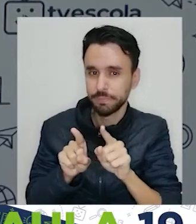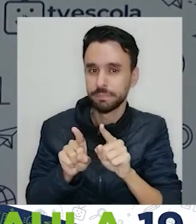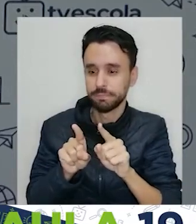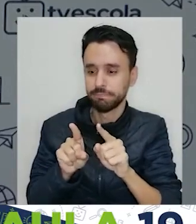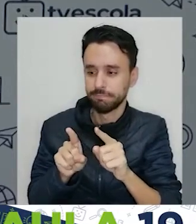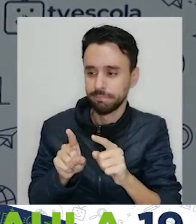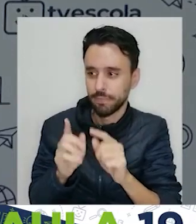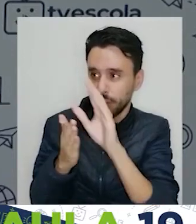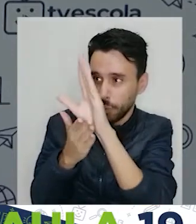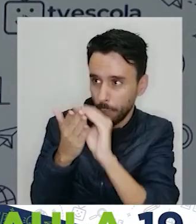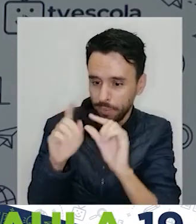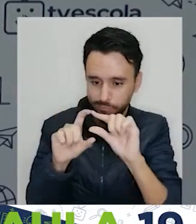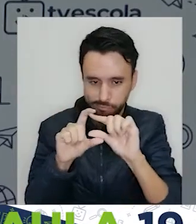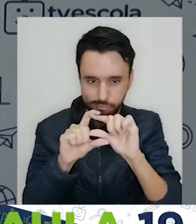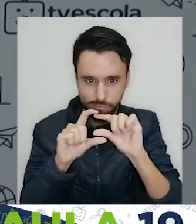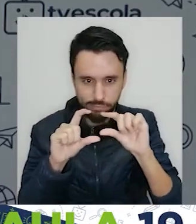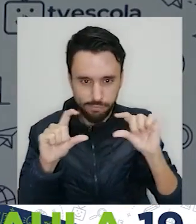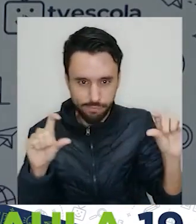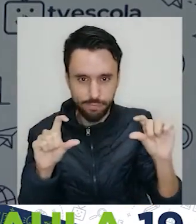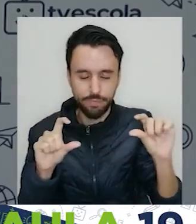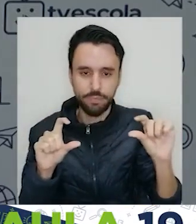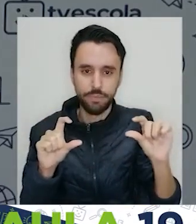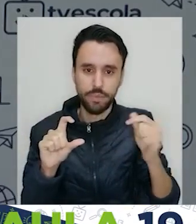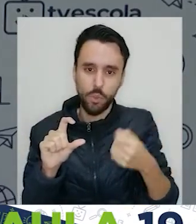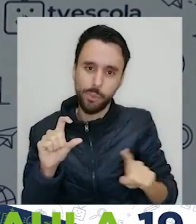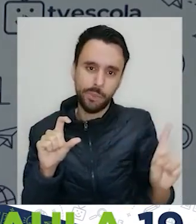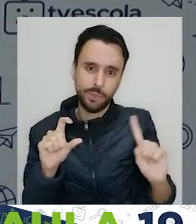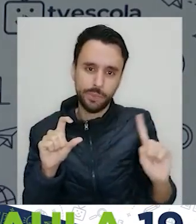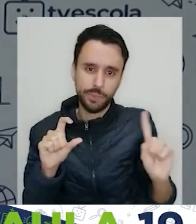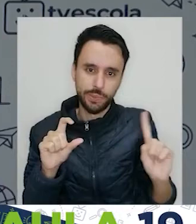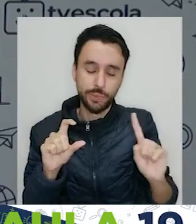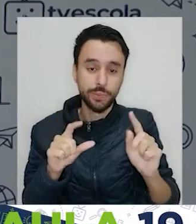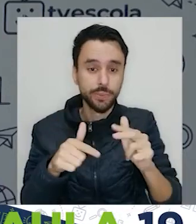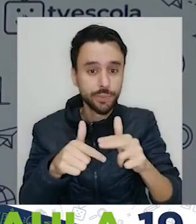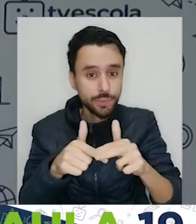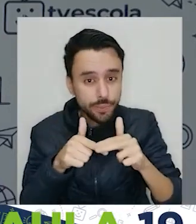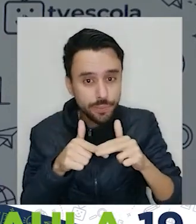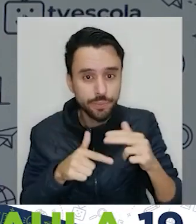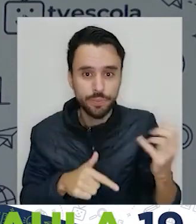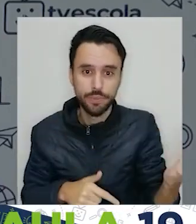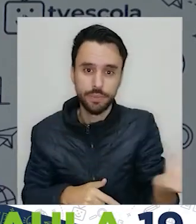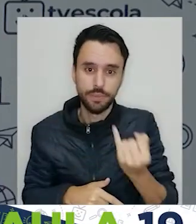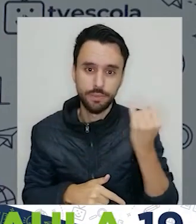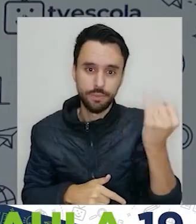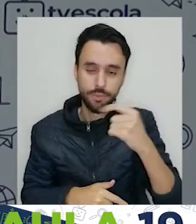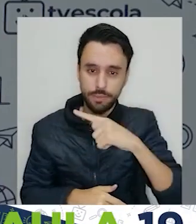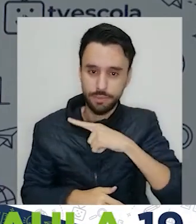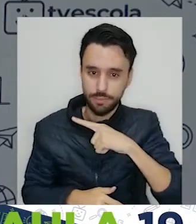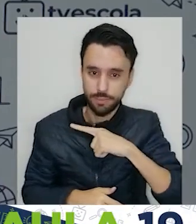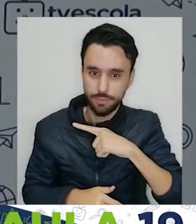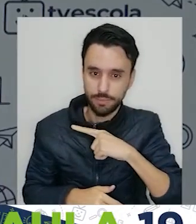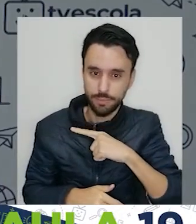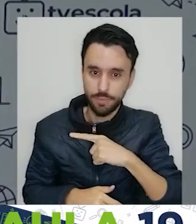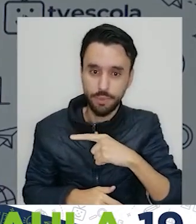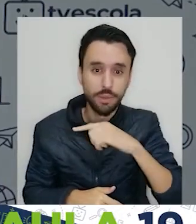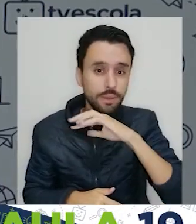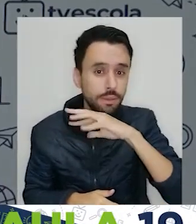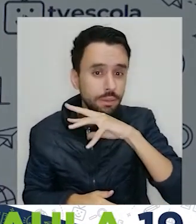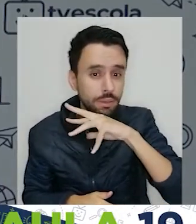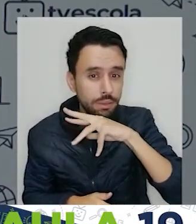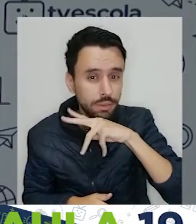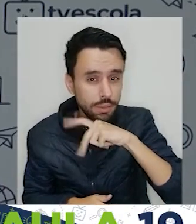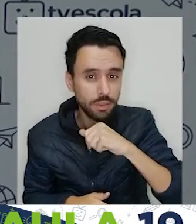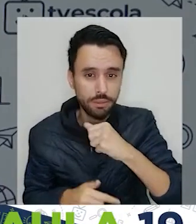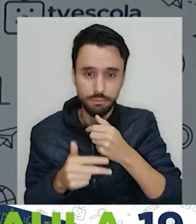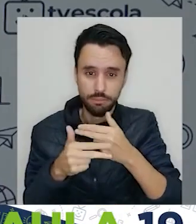tá? Pode só copiar a resposta. Pode ser com desenho do animal que andou, que é o passarinho,